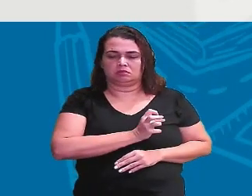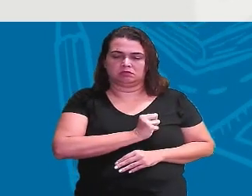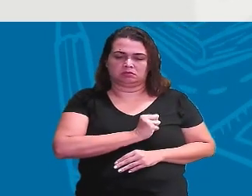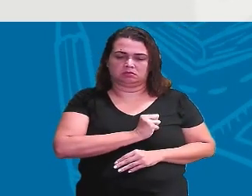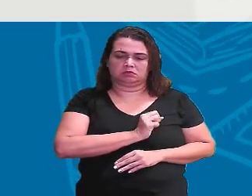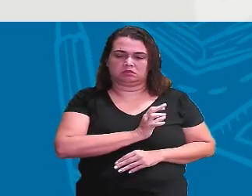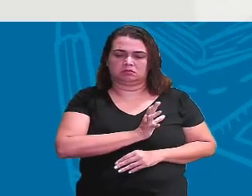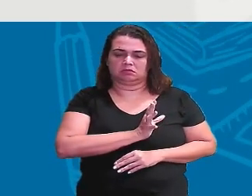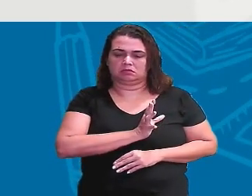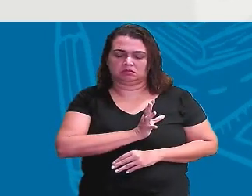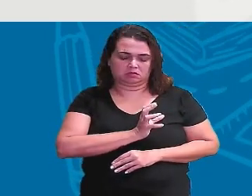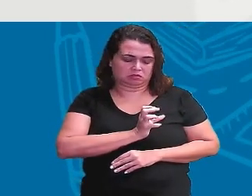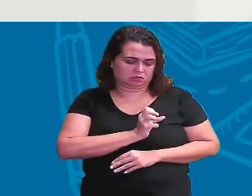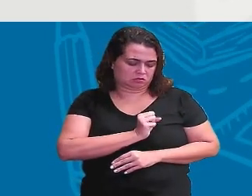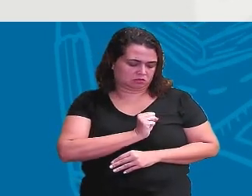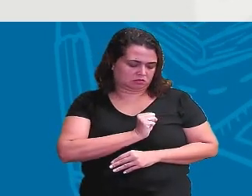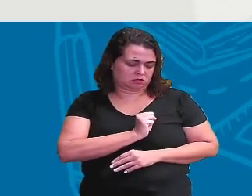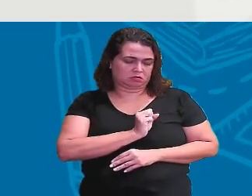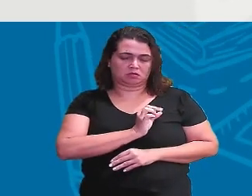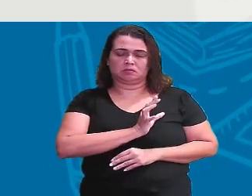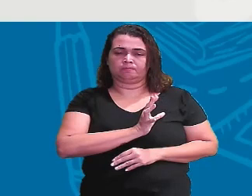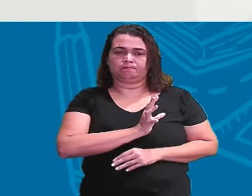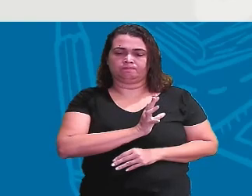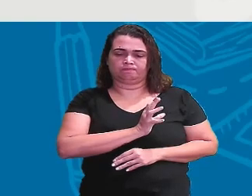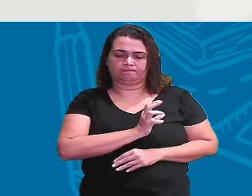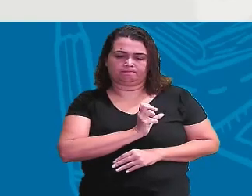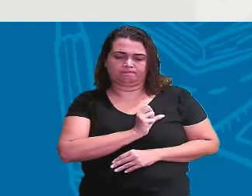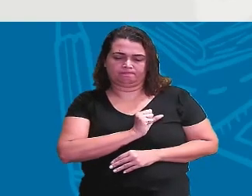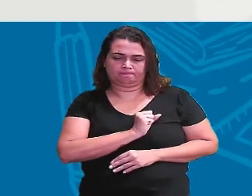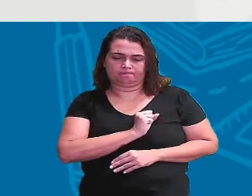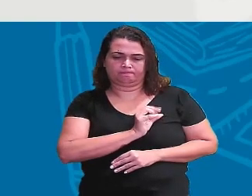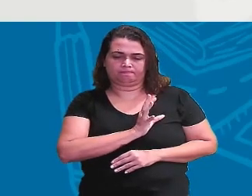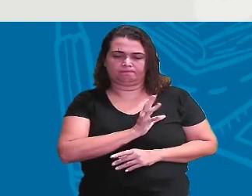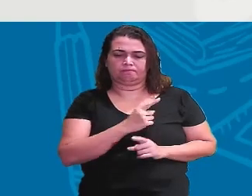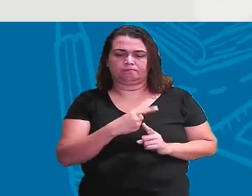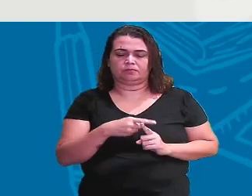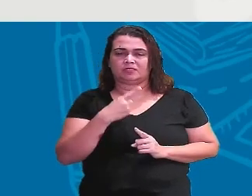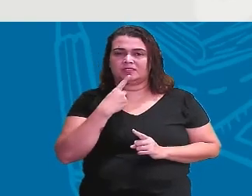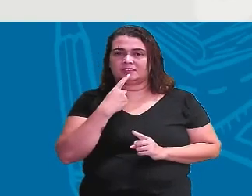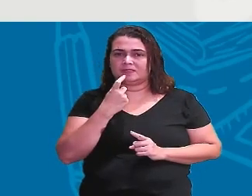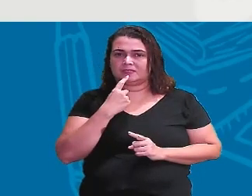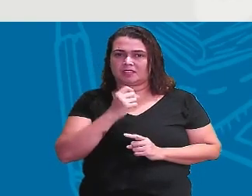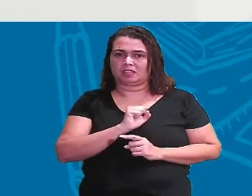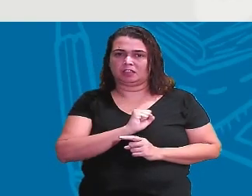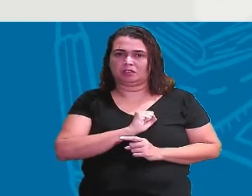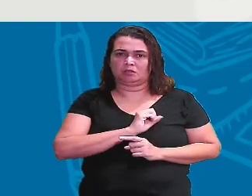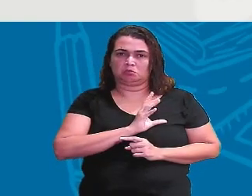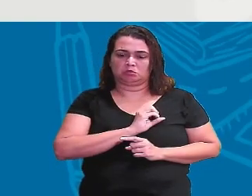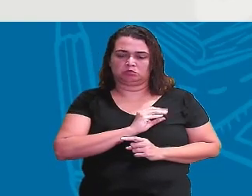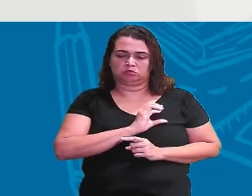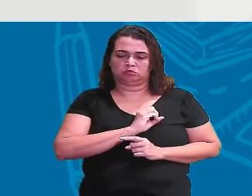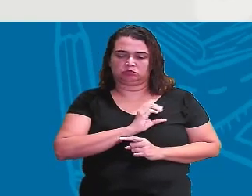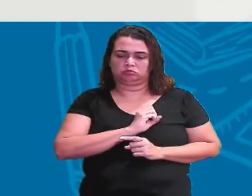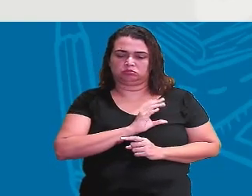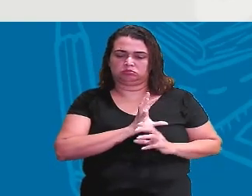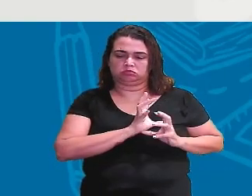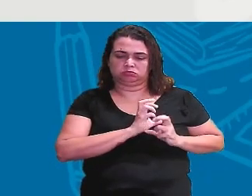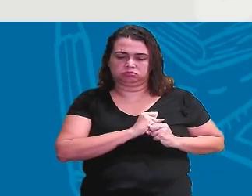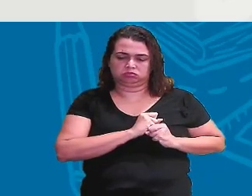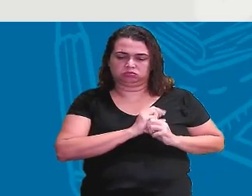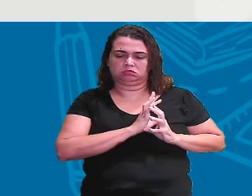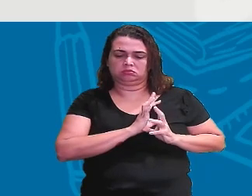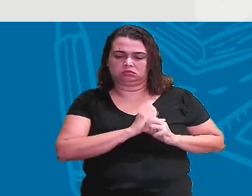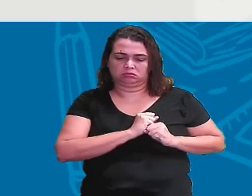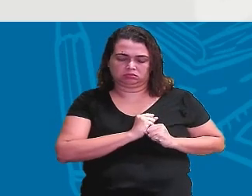fazendo movimentos de contrações para que todo esse sangue ele seja bombeado através desses vasos para